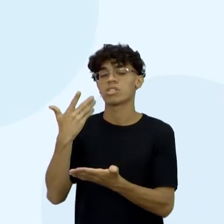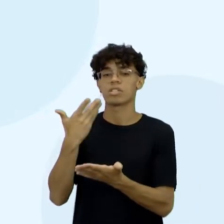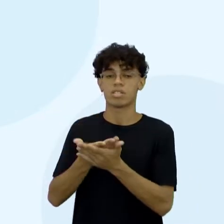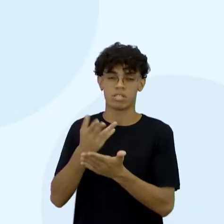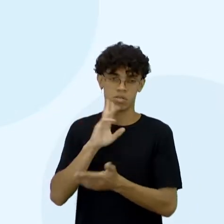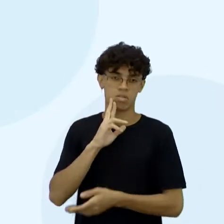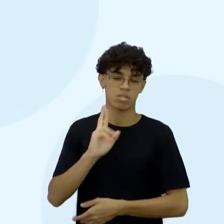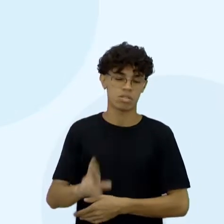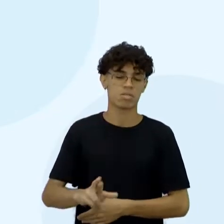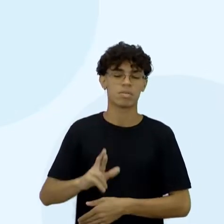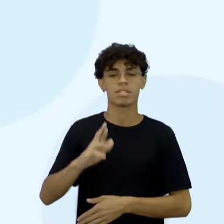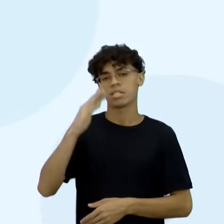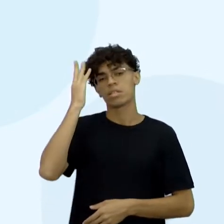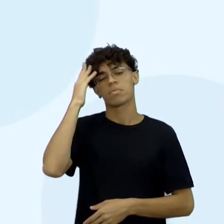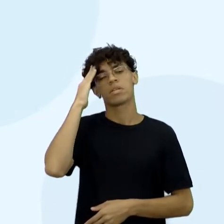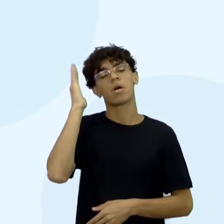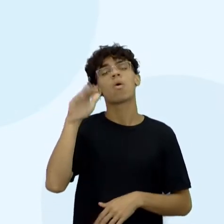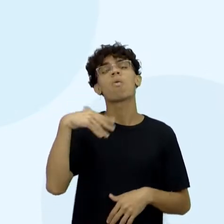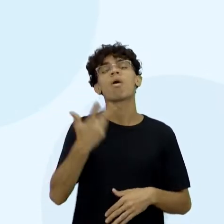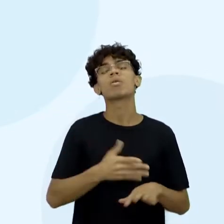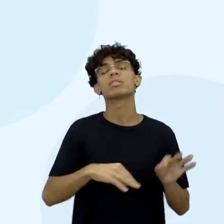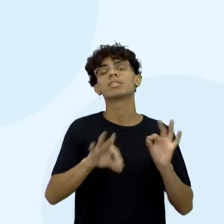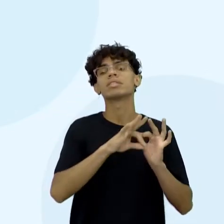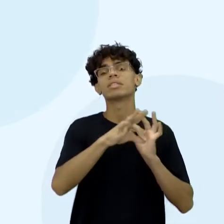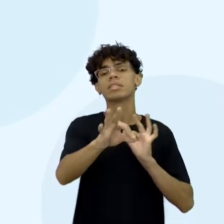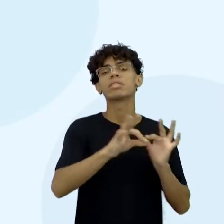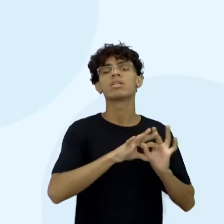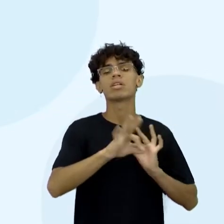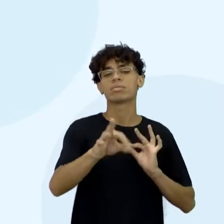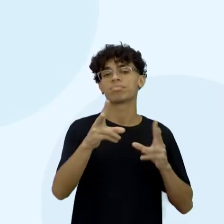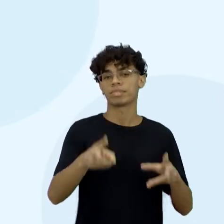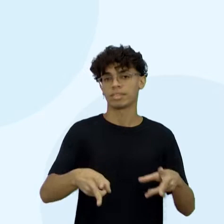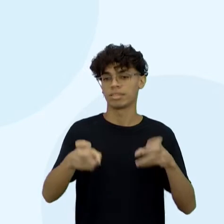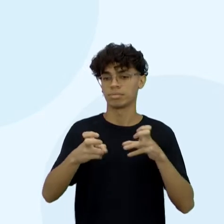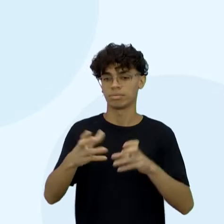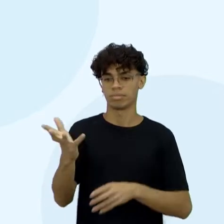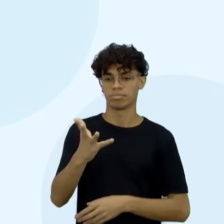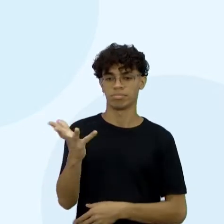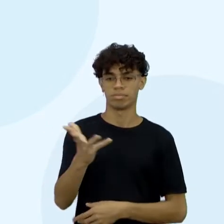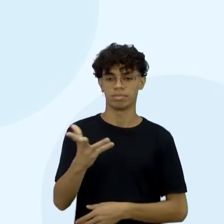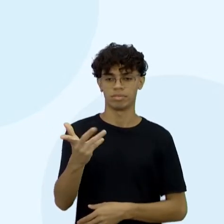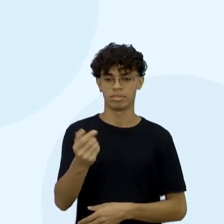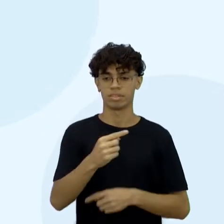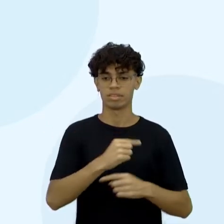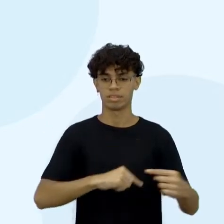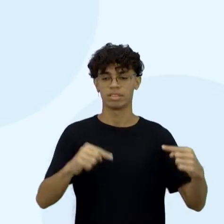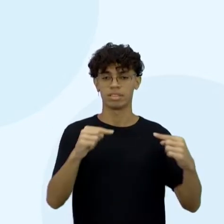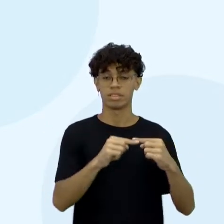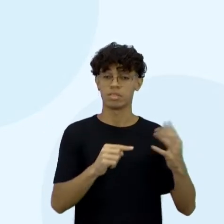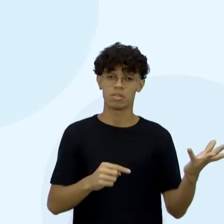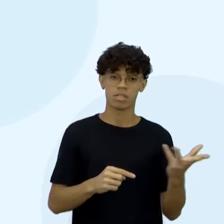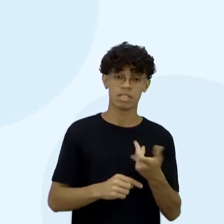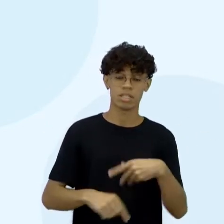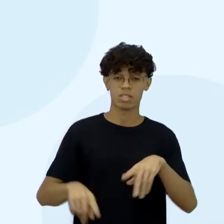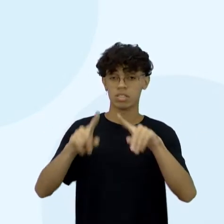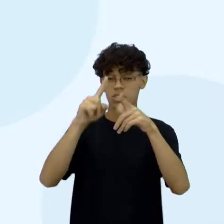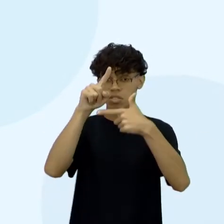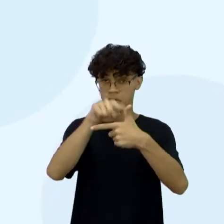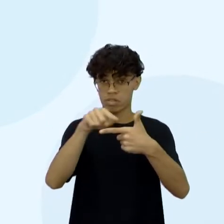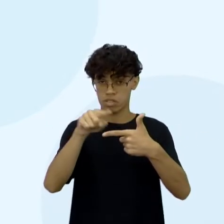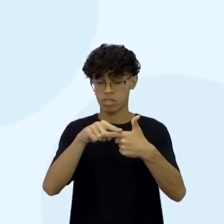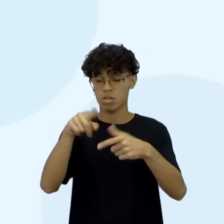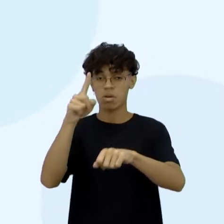quer saber qual é a distância, mas repare, né, que a aceleração tem a ver com velocidade dividido pelo tempo, né? Relação